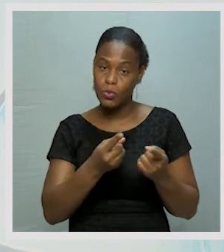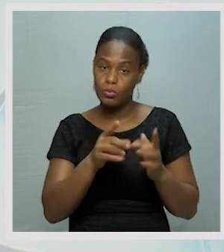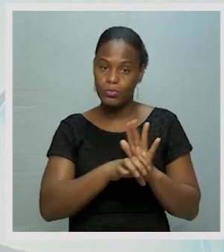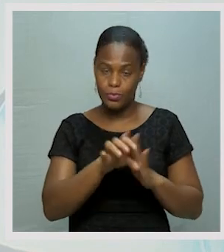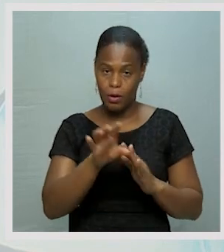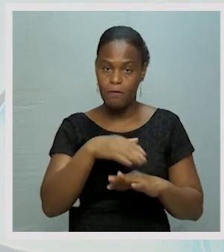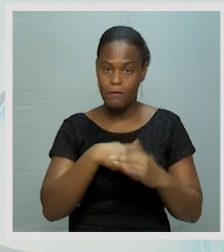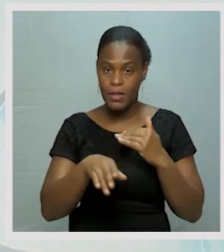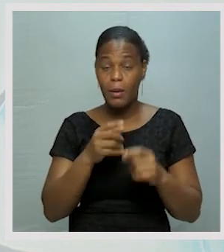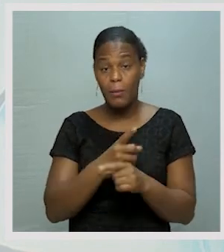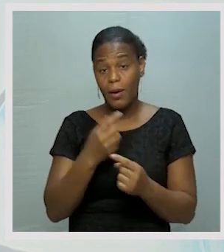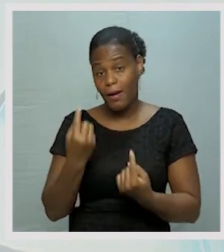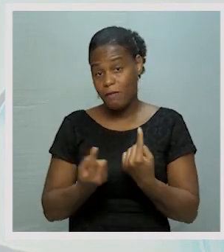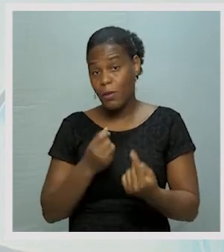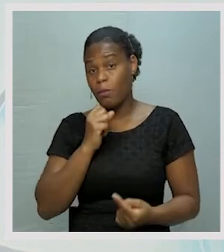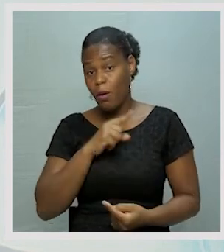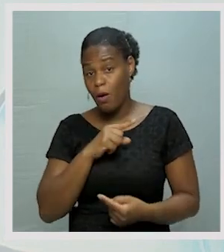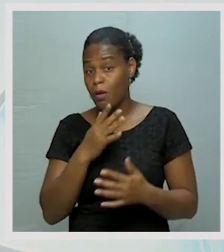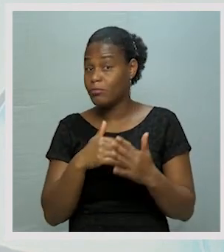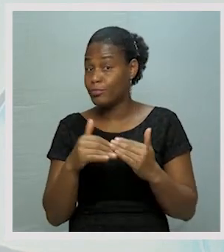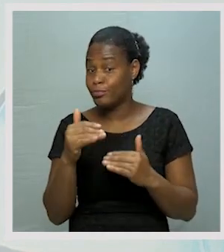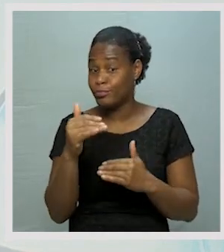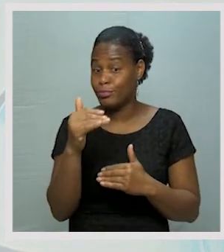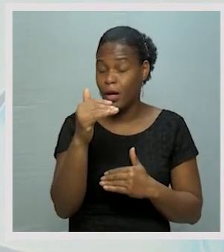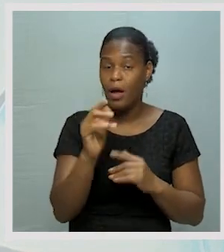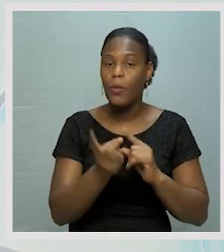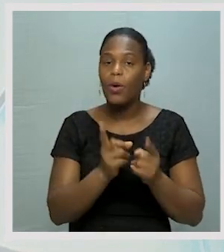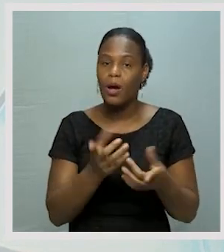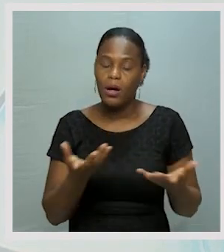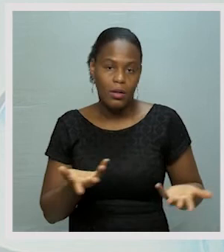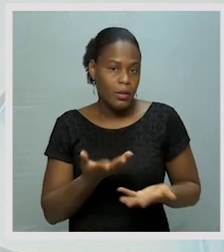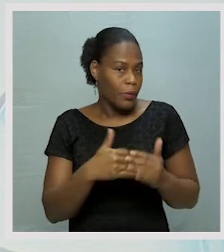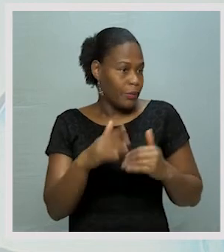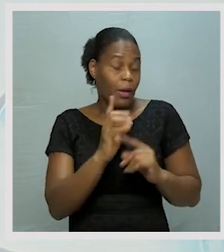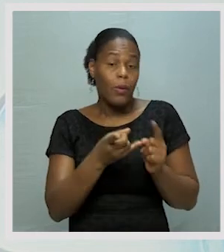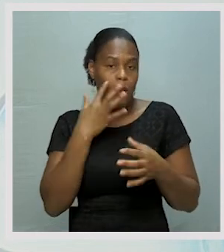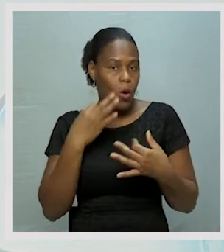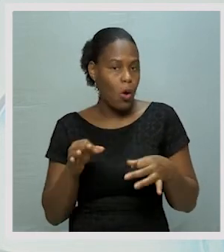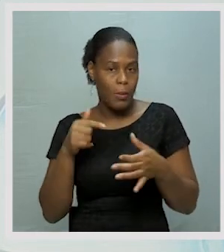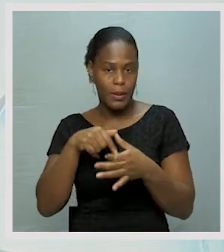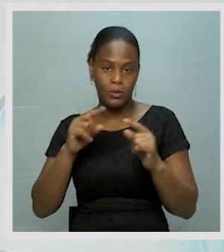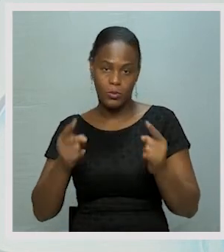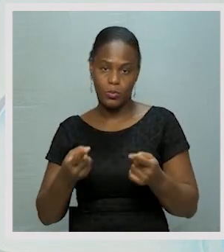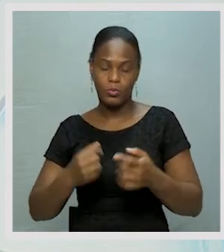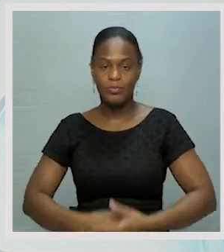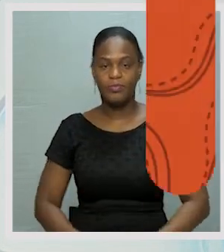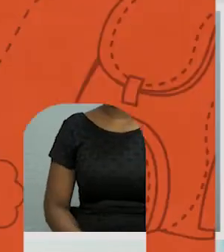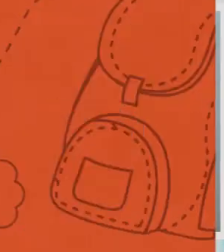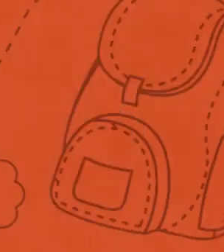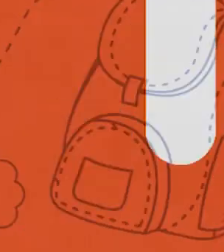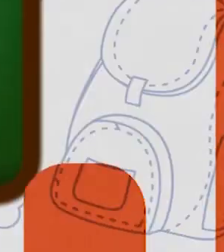vezes poderemos extravasar ou ultrapassar aquilo que é o normal dentro do resumo.